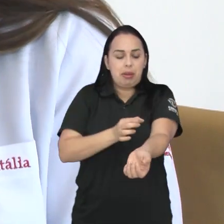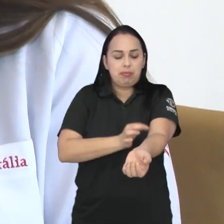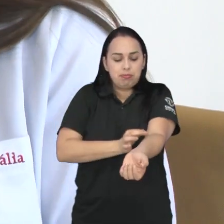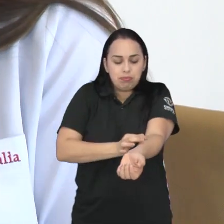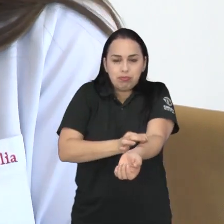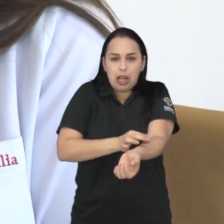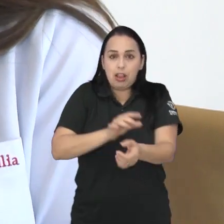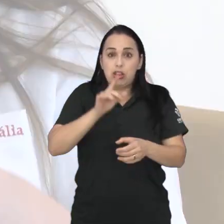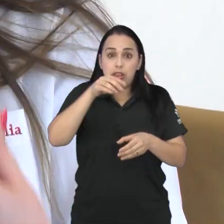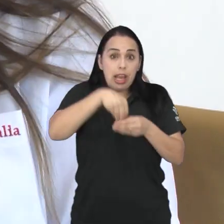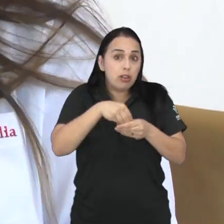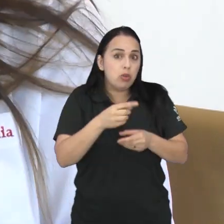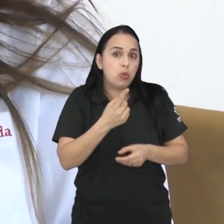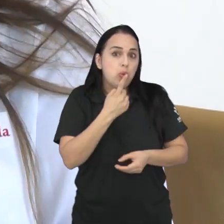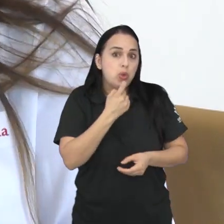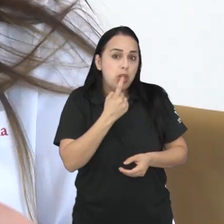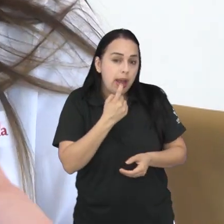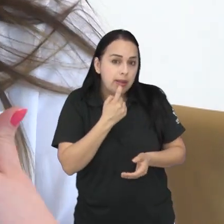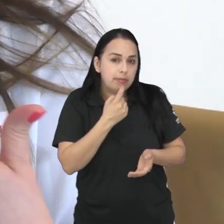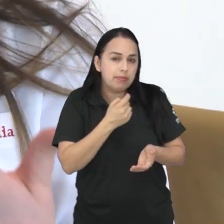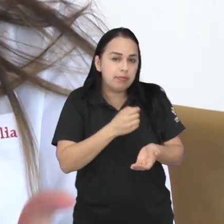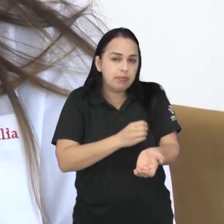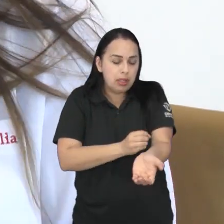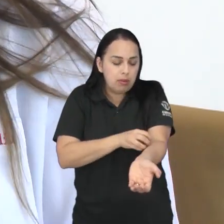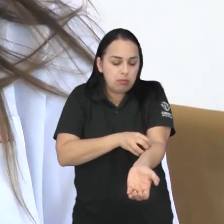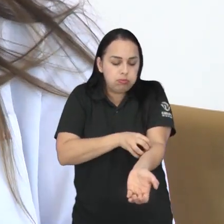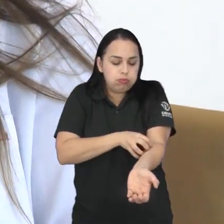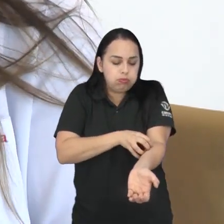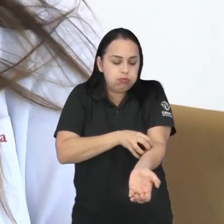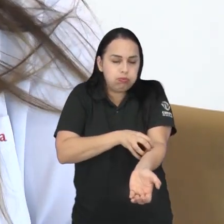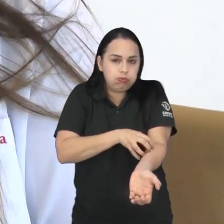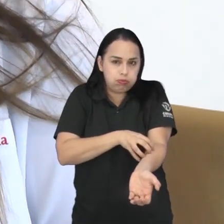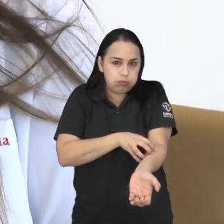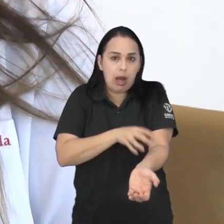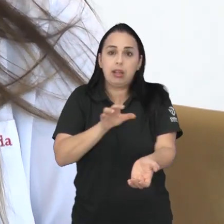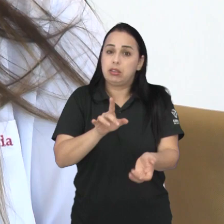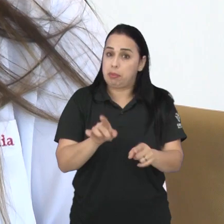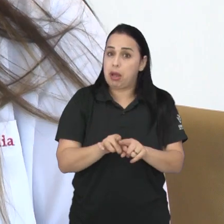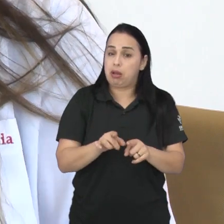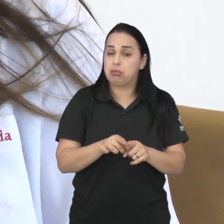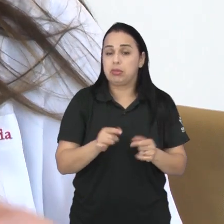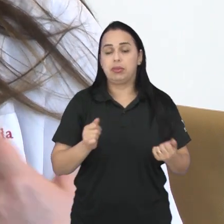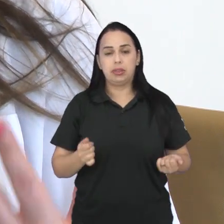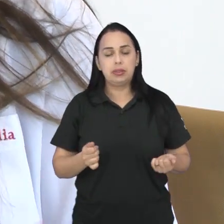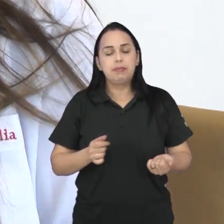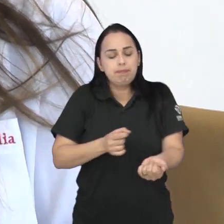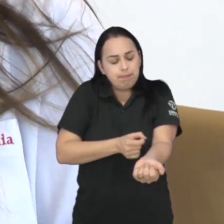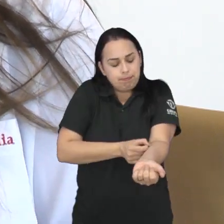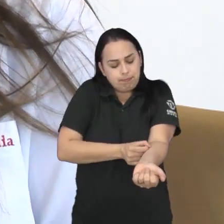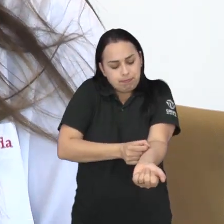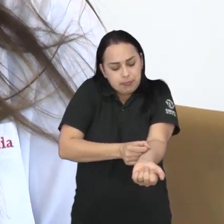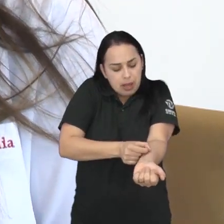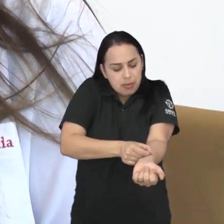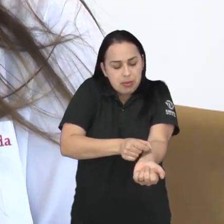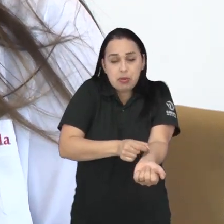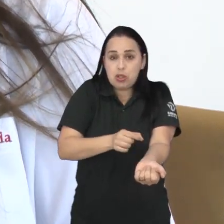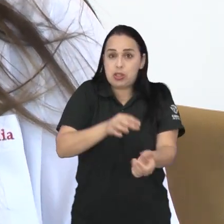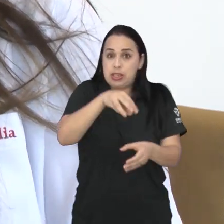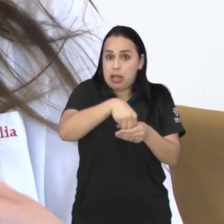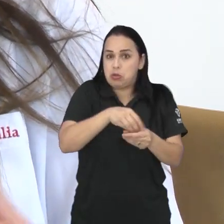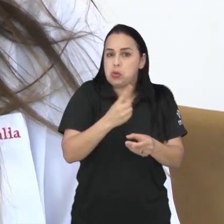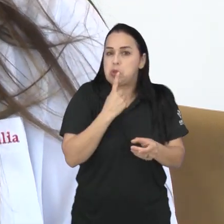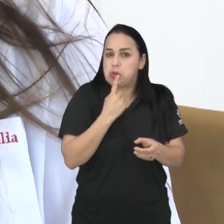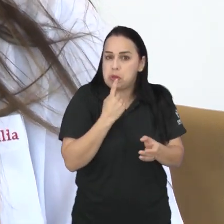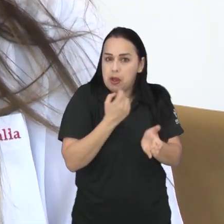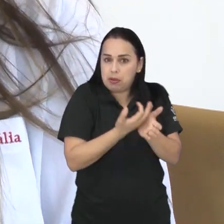dos glóbulos brancos e essas célula começa a ter um crescimento desordenado em grande quantidade